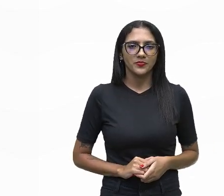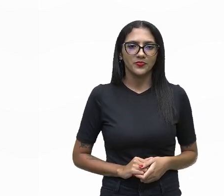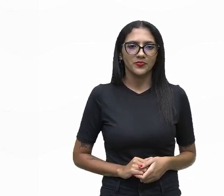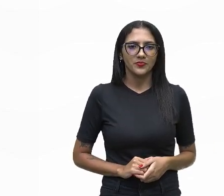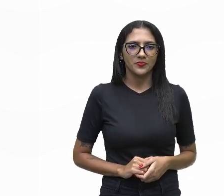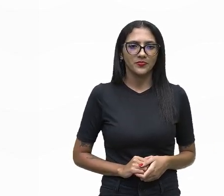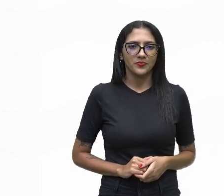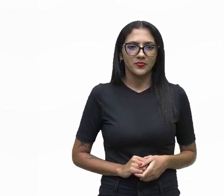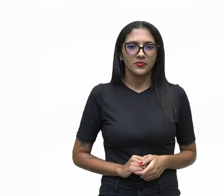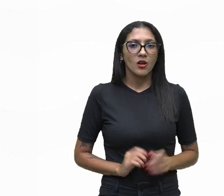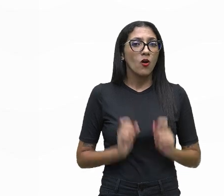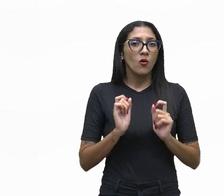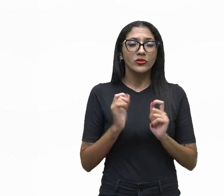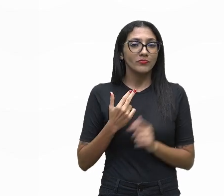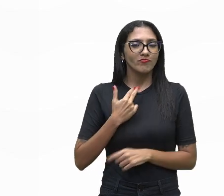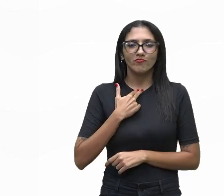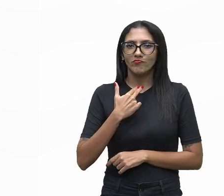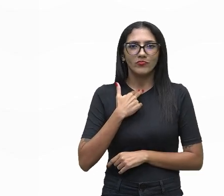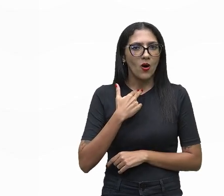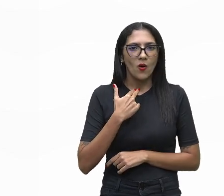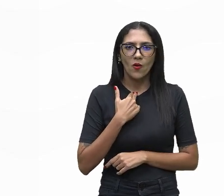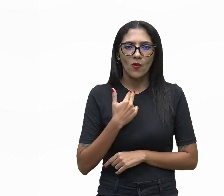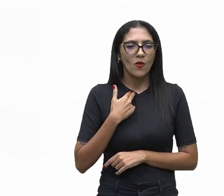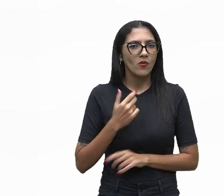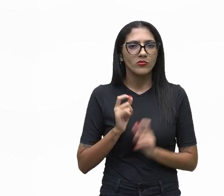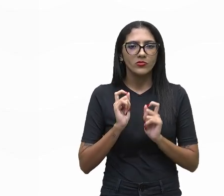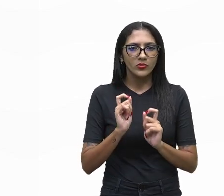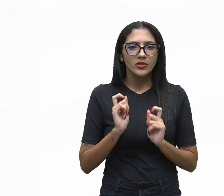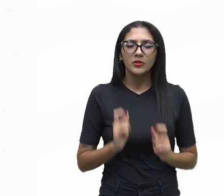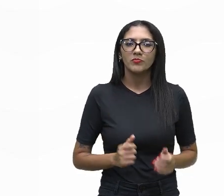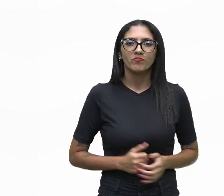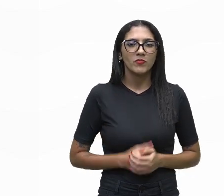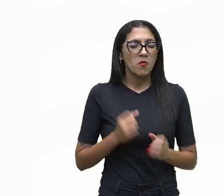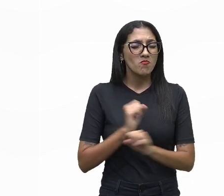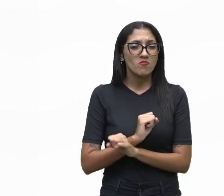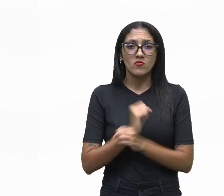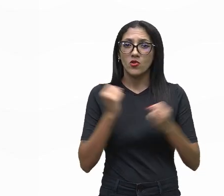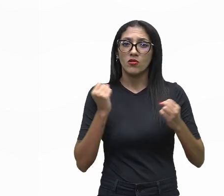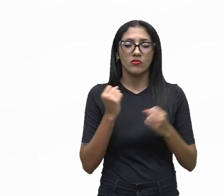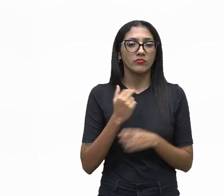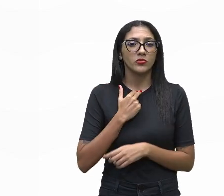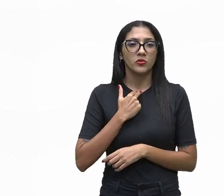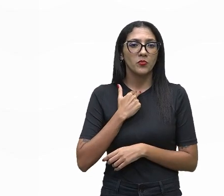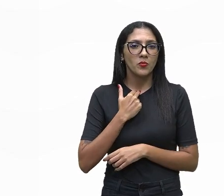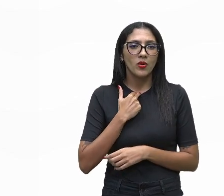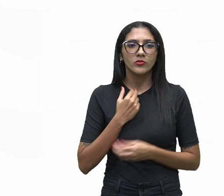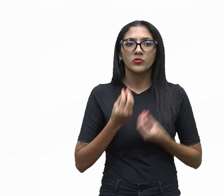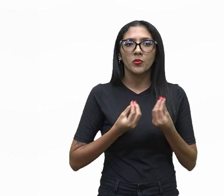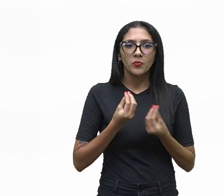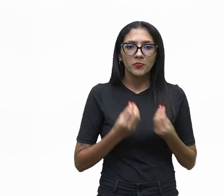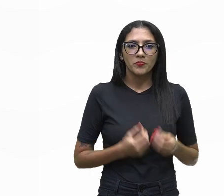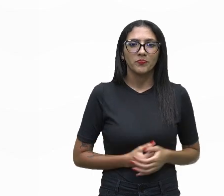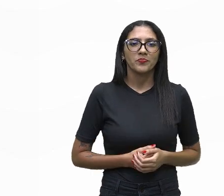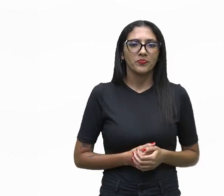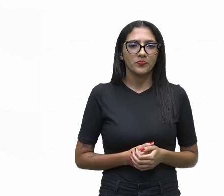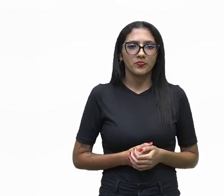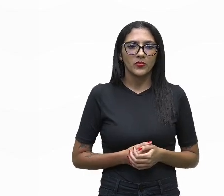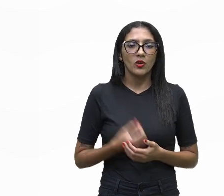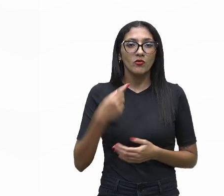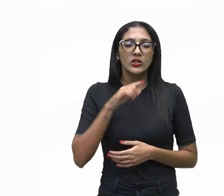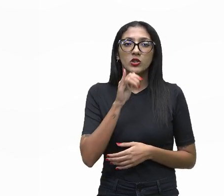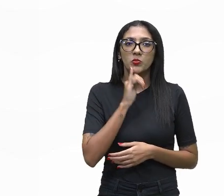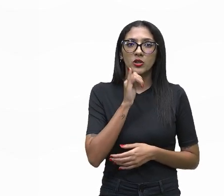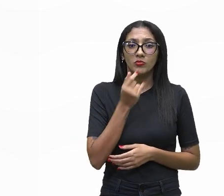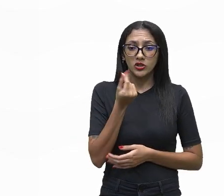que não pode acontecer? Não pode acontecer de jeito nenhum é vocês deixarem as